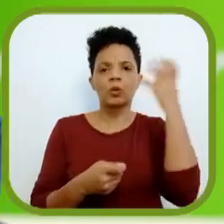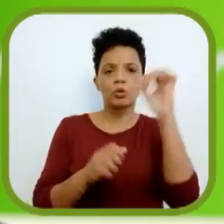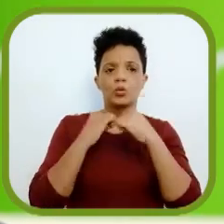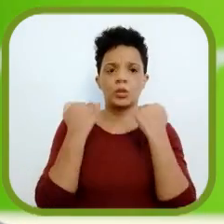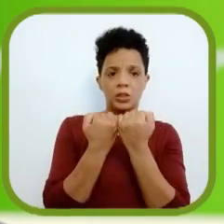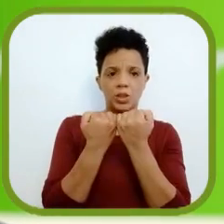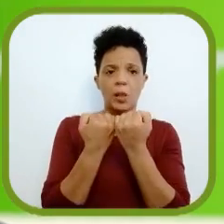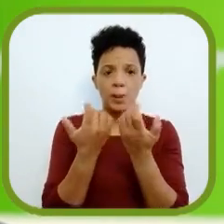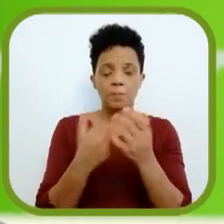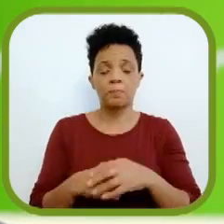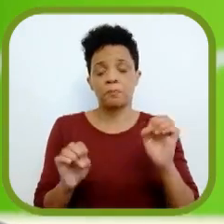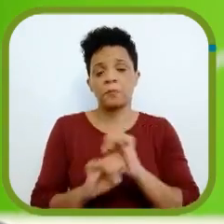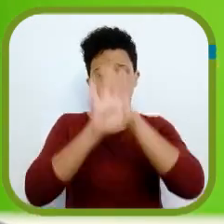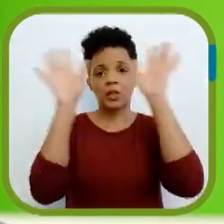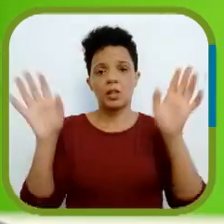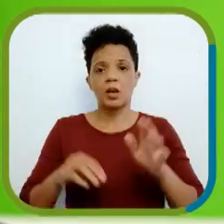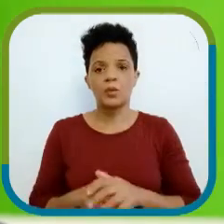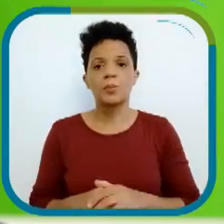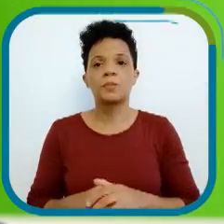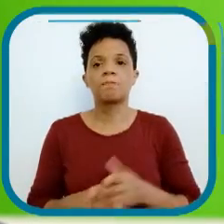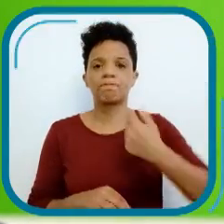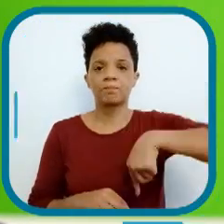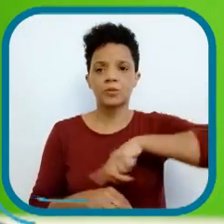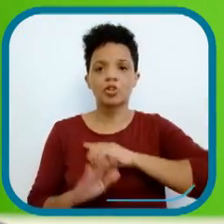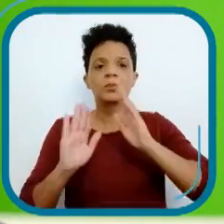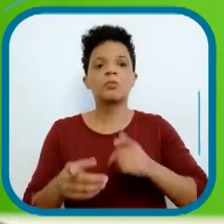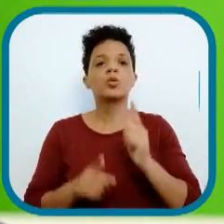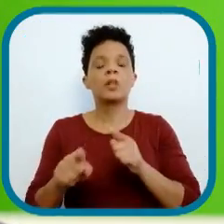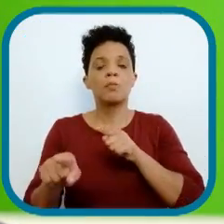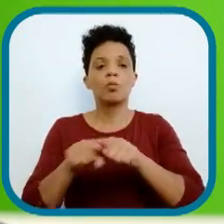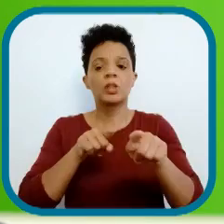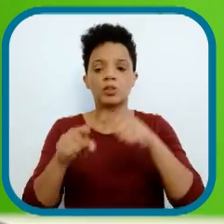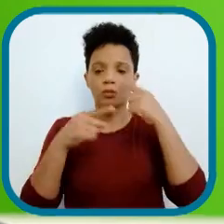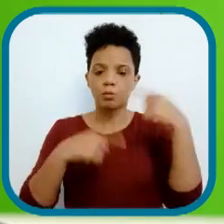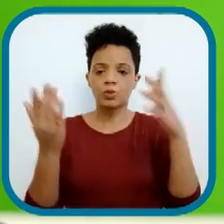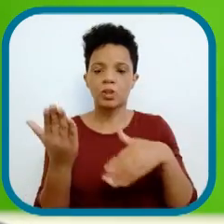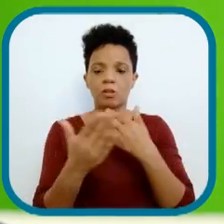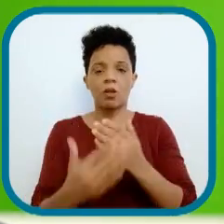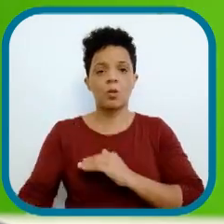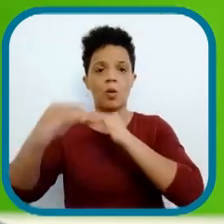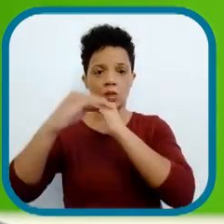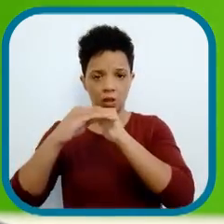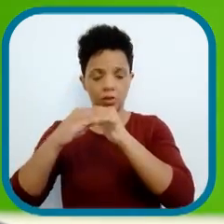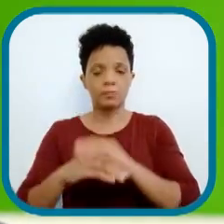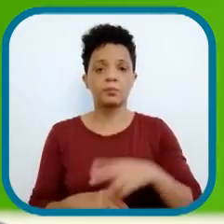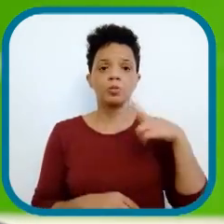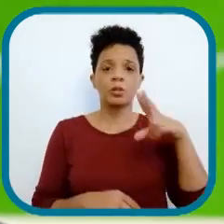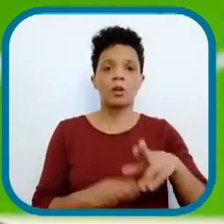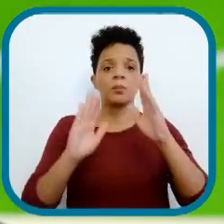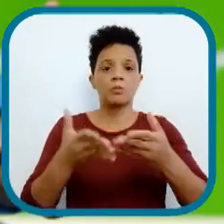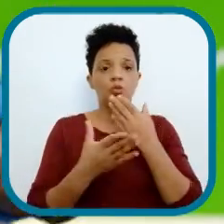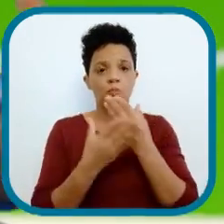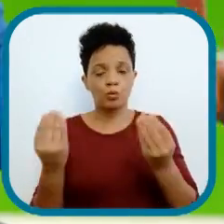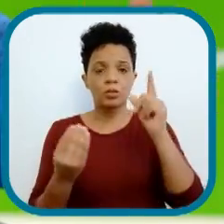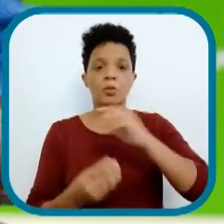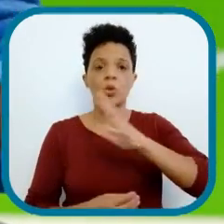organizacional e na cultura social. Portanto, claro que nós precisamos de políticas públicas para garantir a igualdade, precisamos